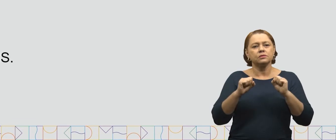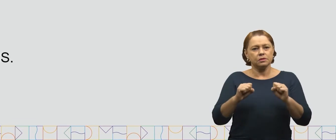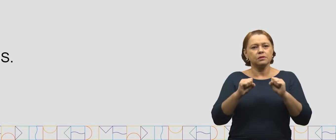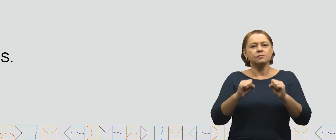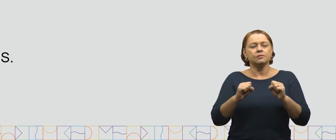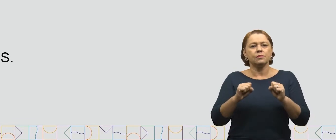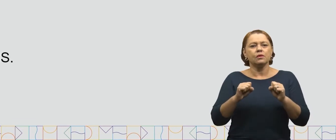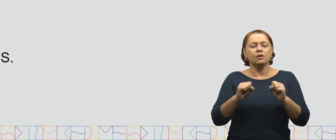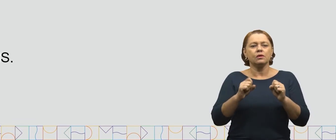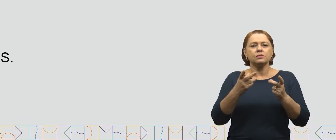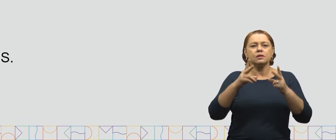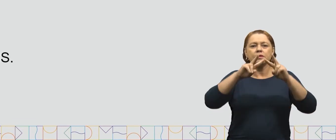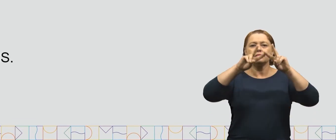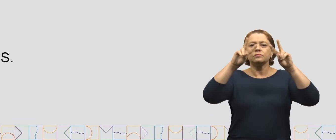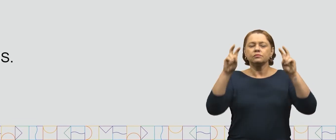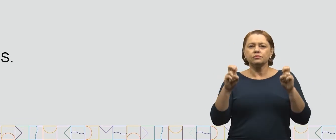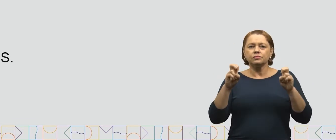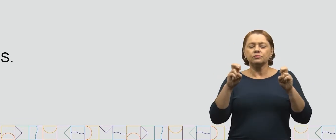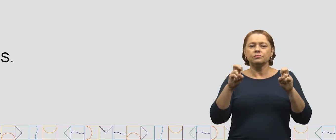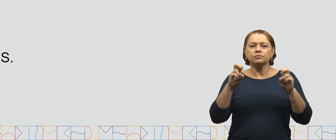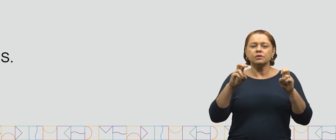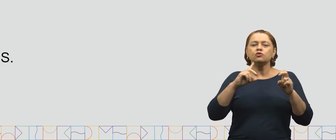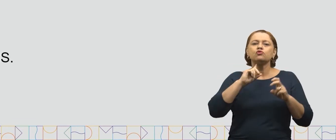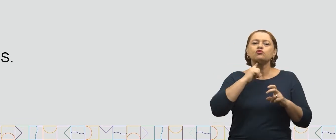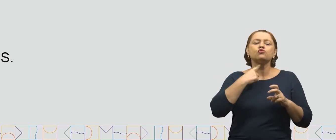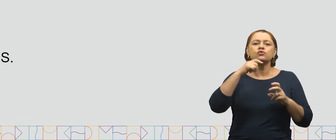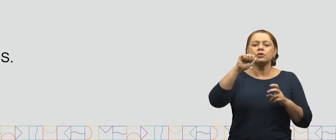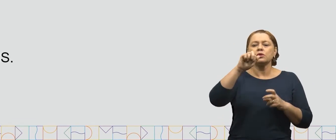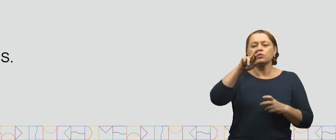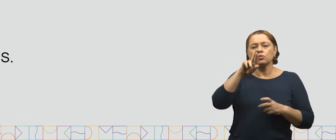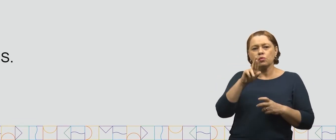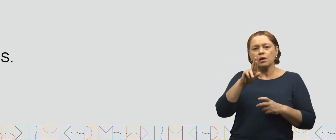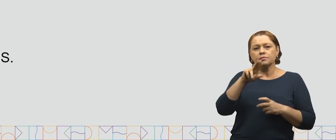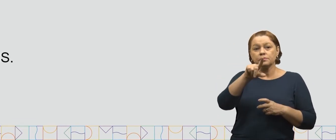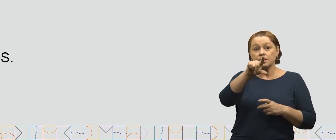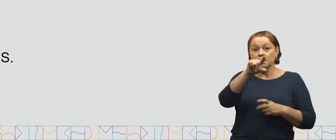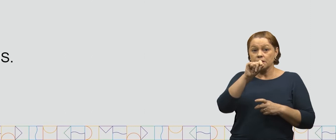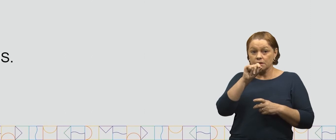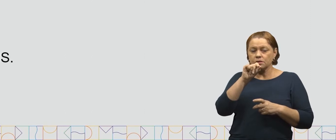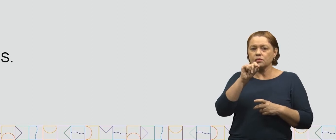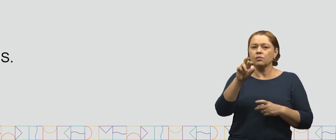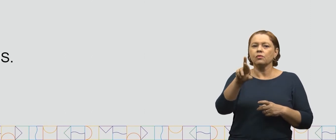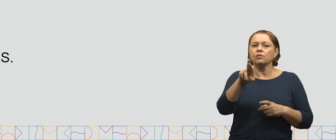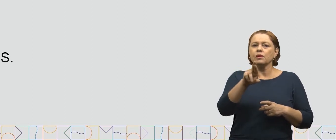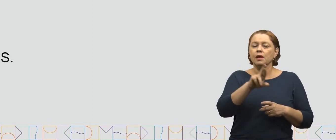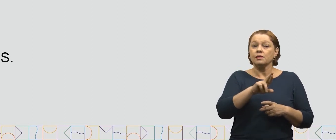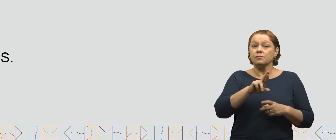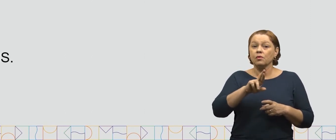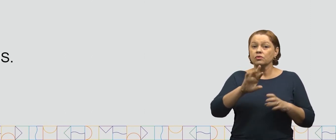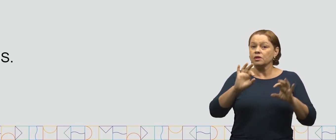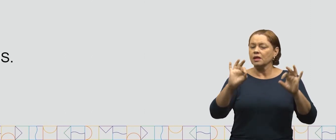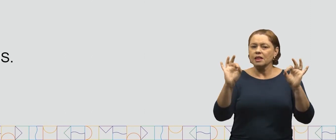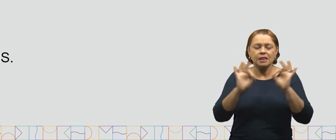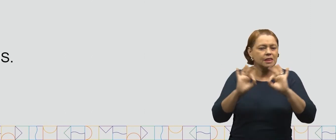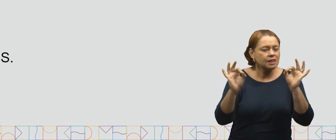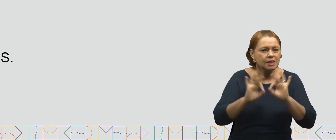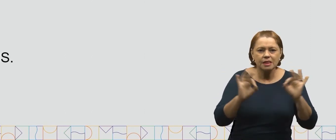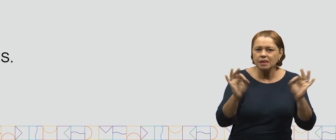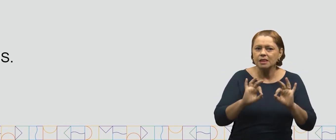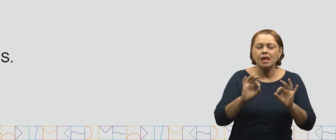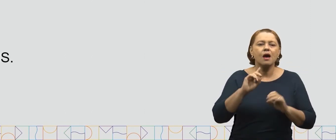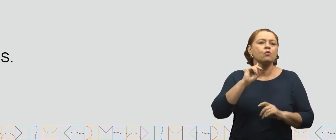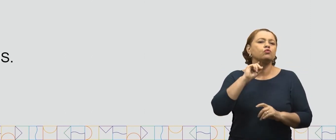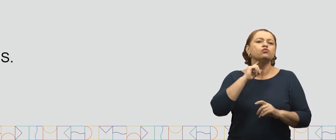ser denominadas de poluentes atmosféricos. Marque a resposta que não é uma fonte